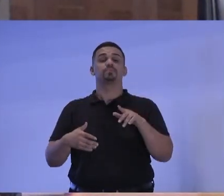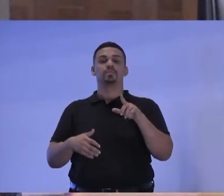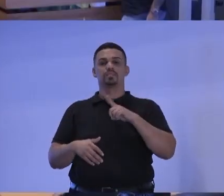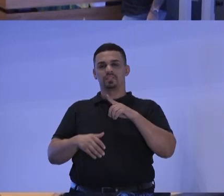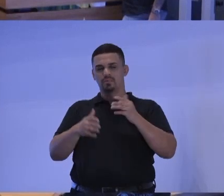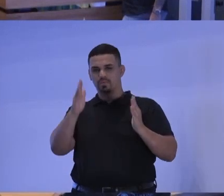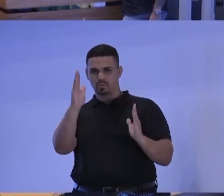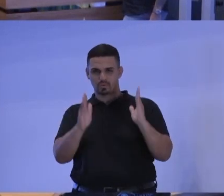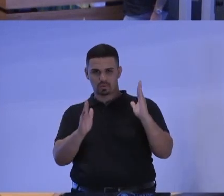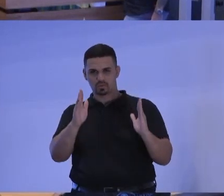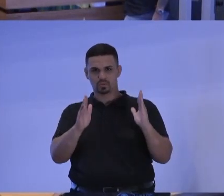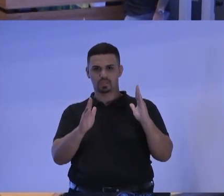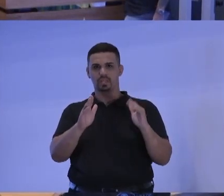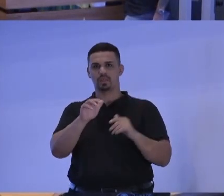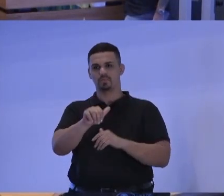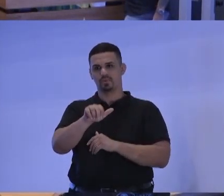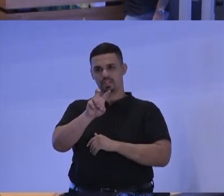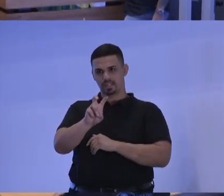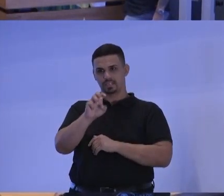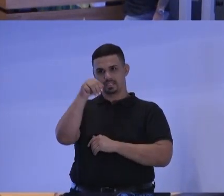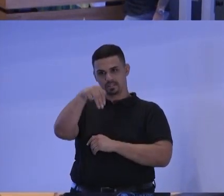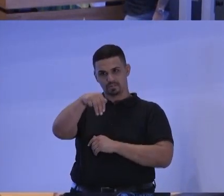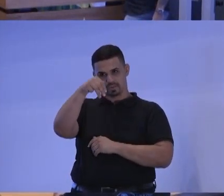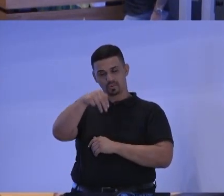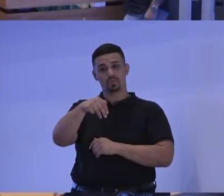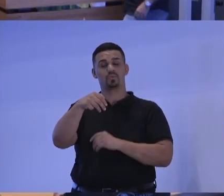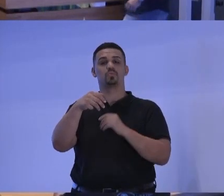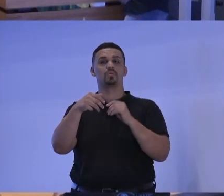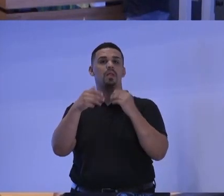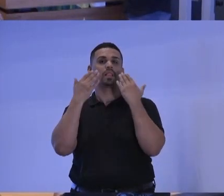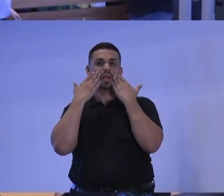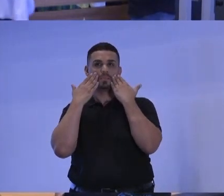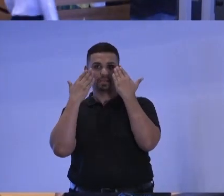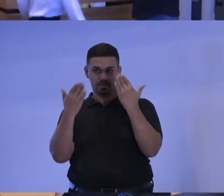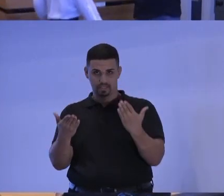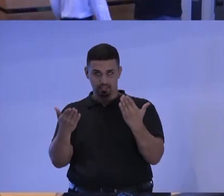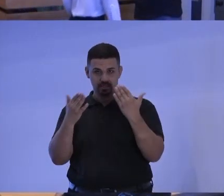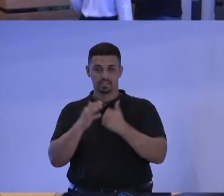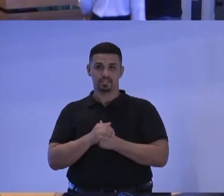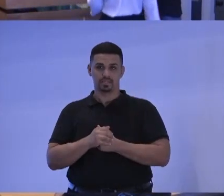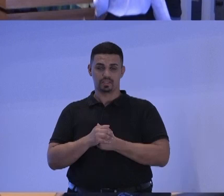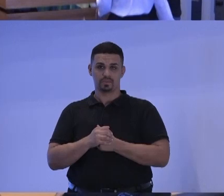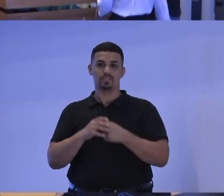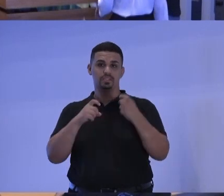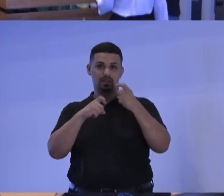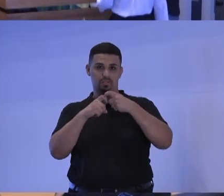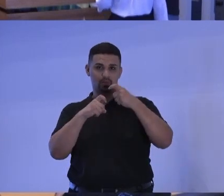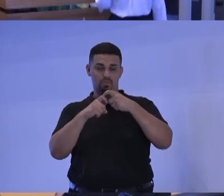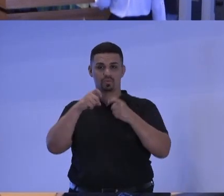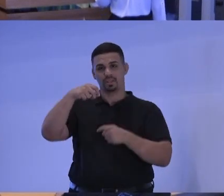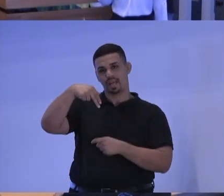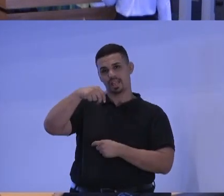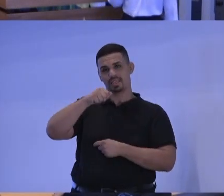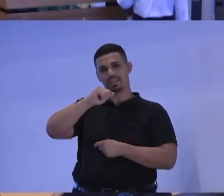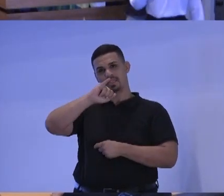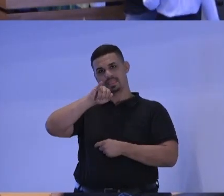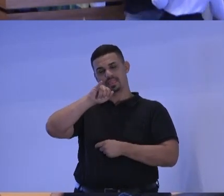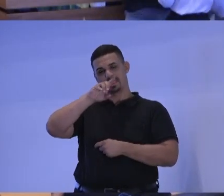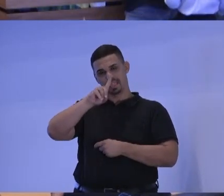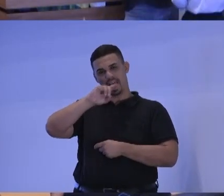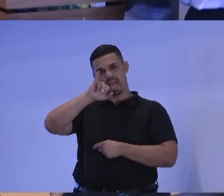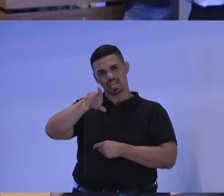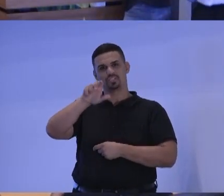tempo, 15 minutos para a primeira apresentação. Então, da doutora Nádia. E ali para